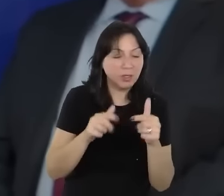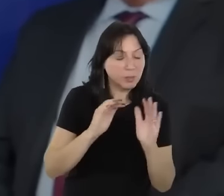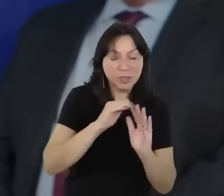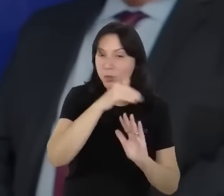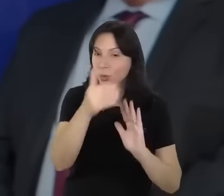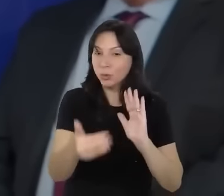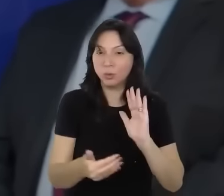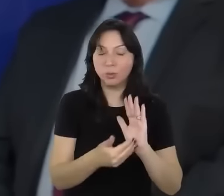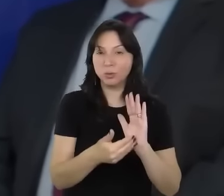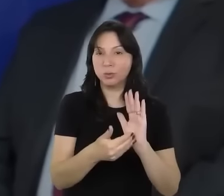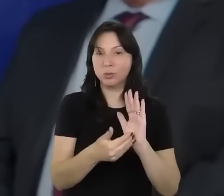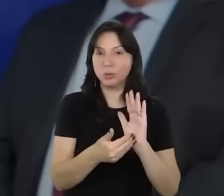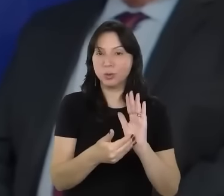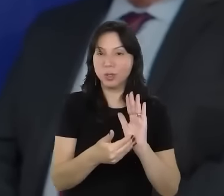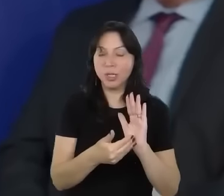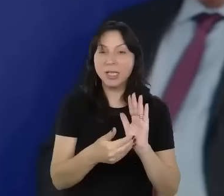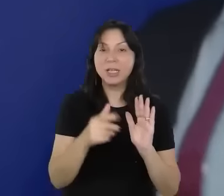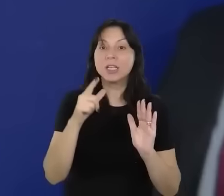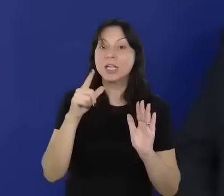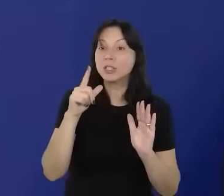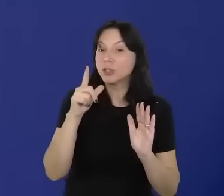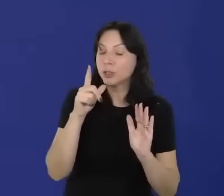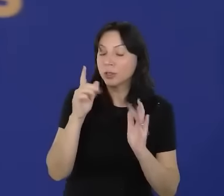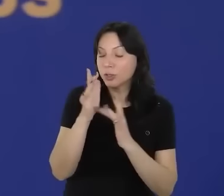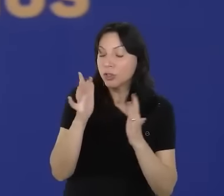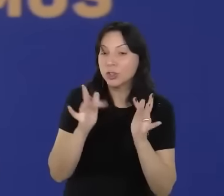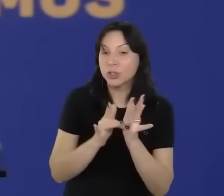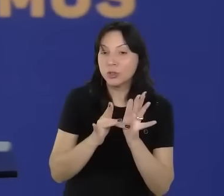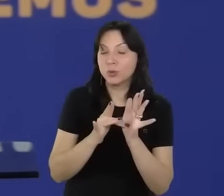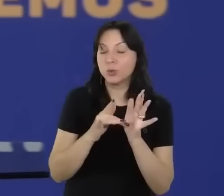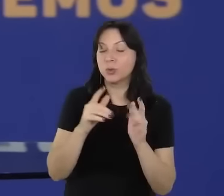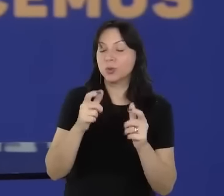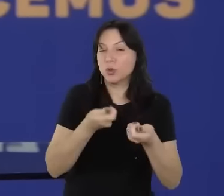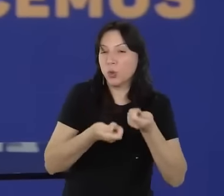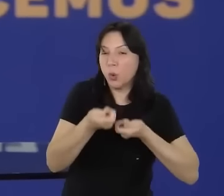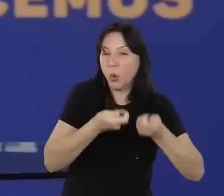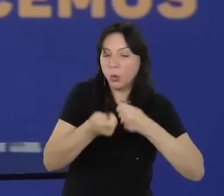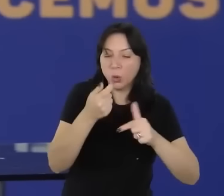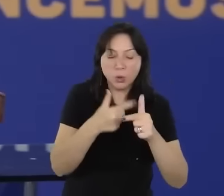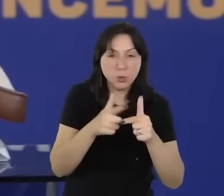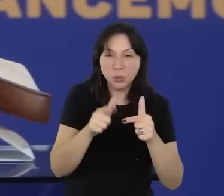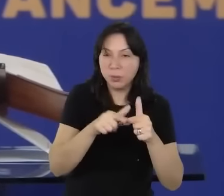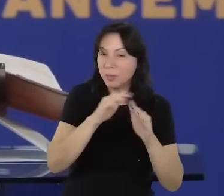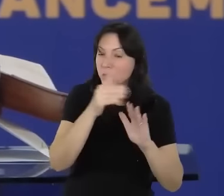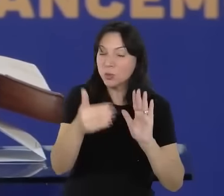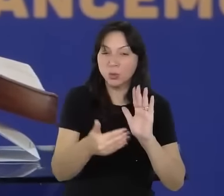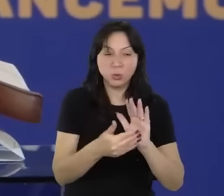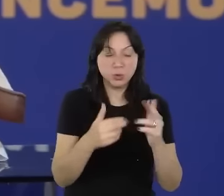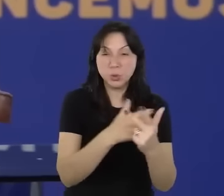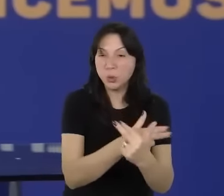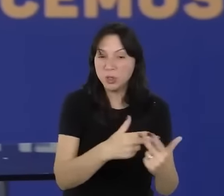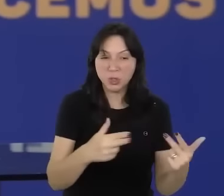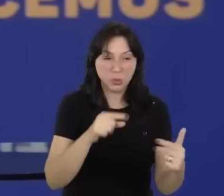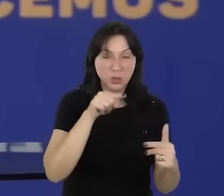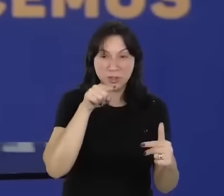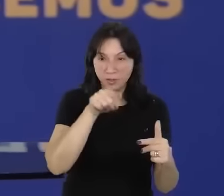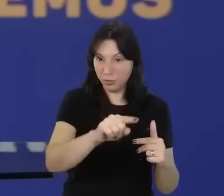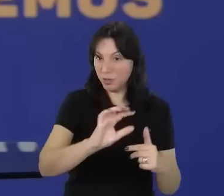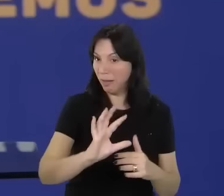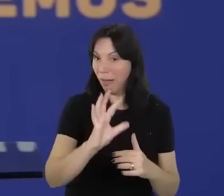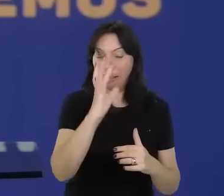tempestade ele tem a tempestade sob o controle aquilo que você não pode resolver aquilo que você não sabe